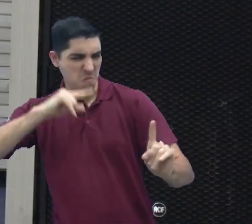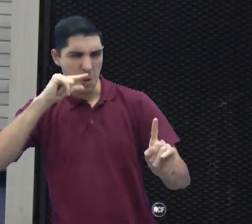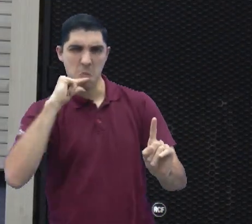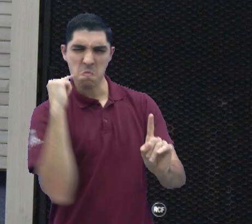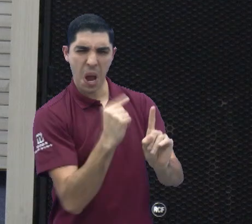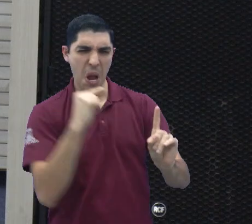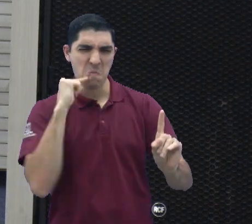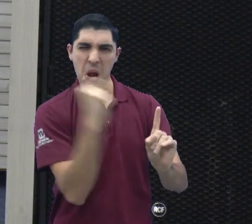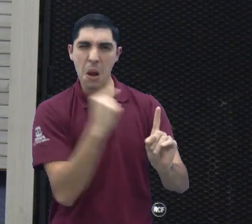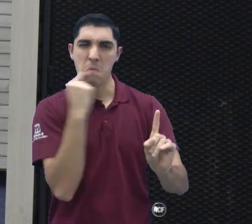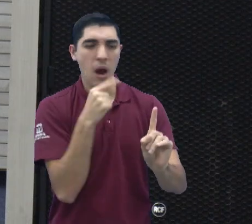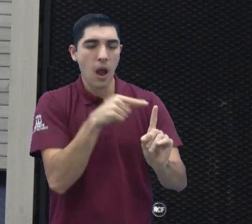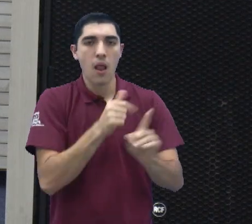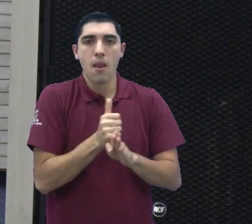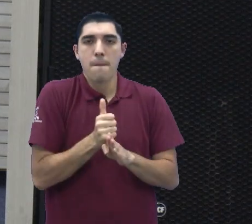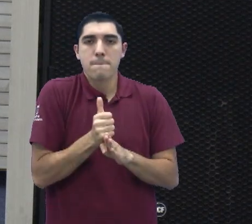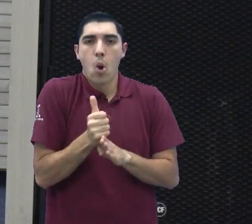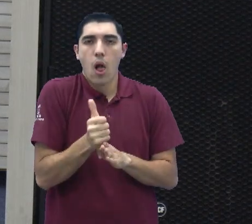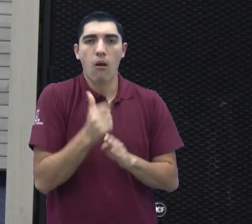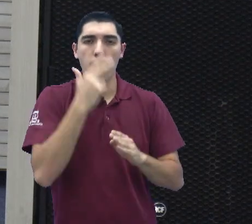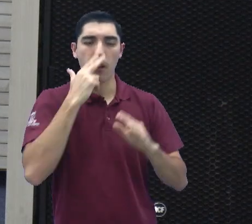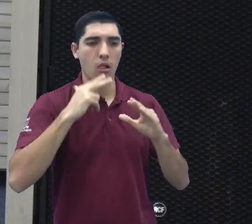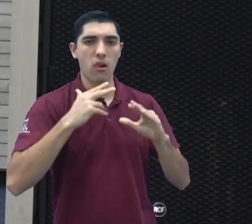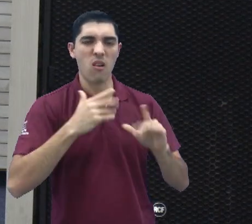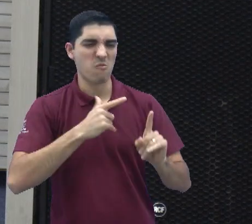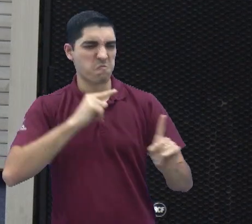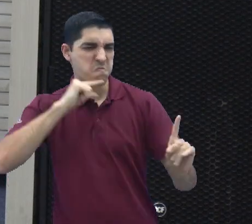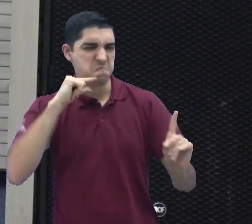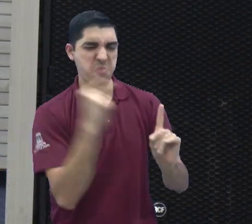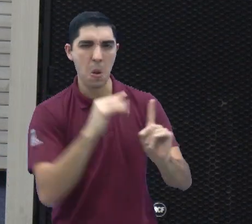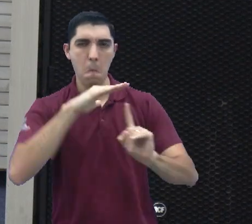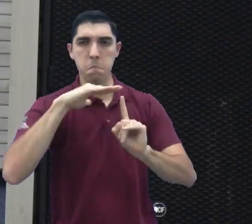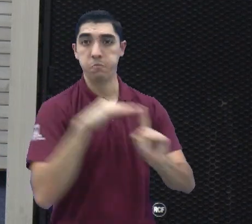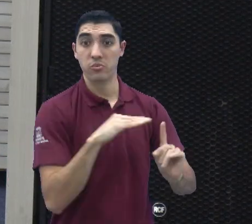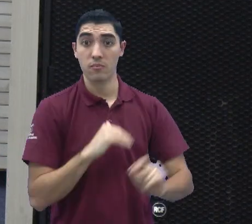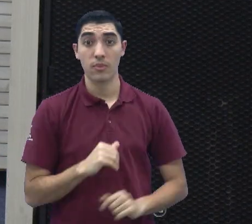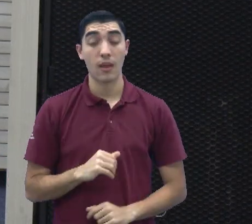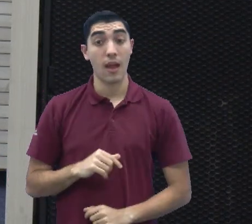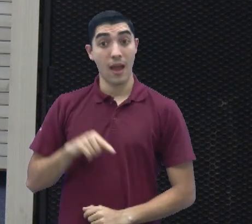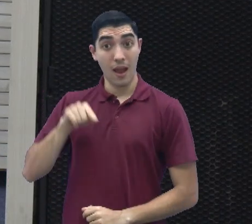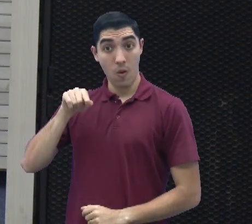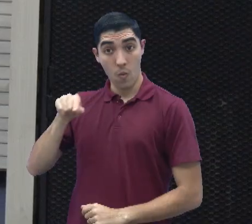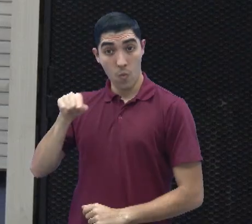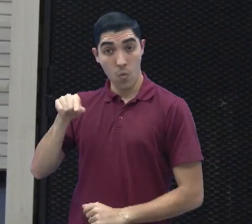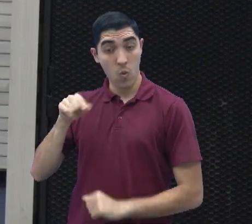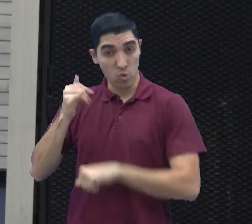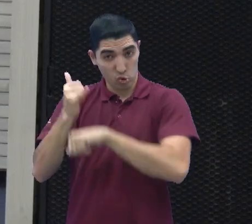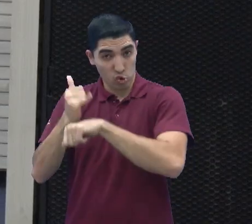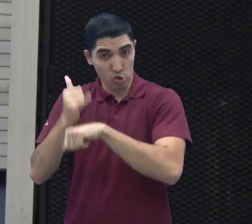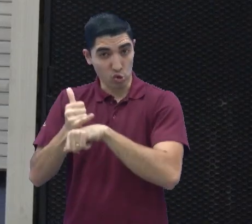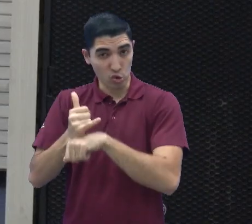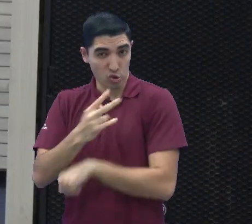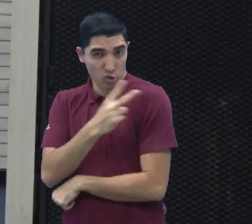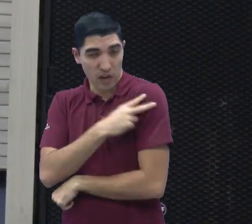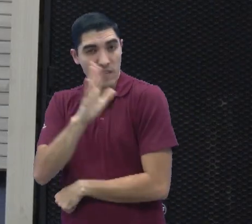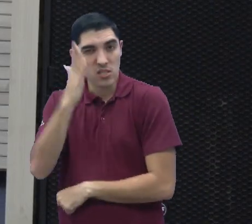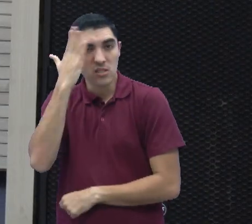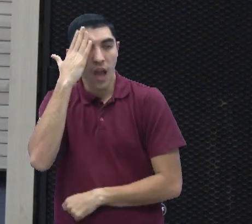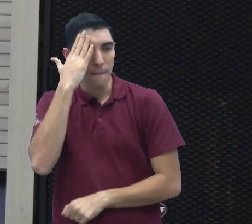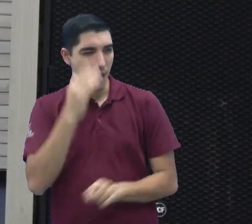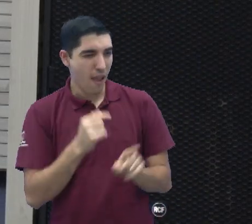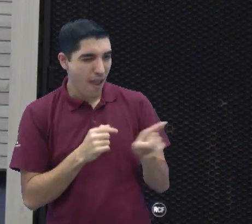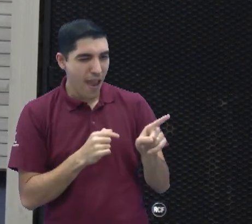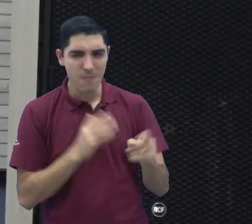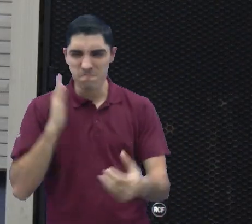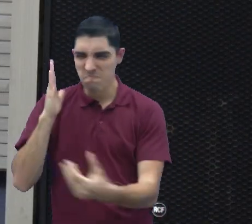porque ele será condenado por essa ação, ele demitiu por justa causa